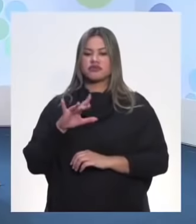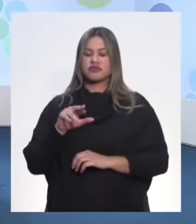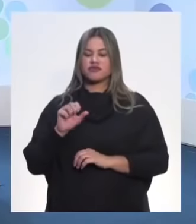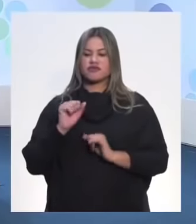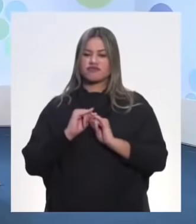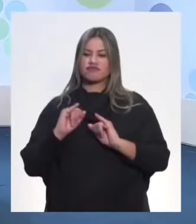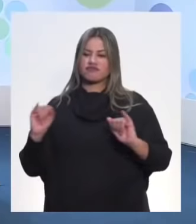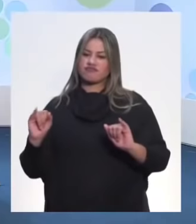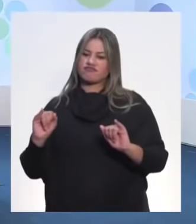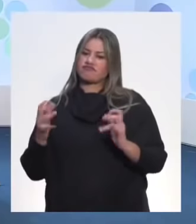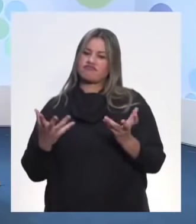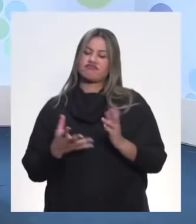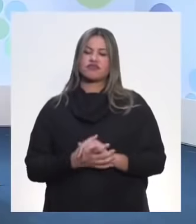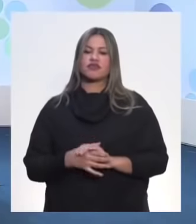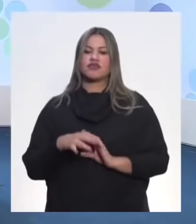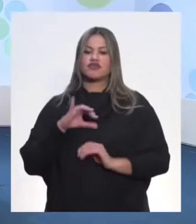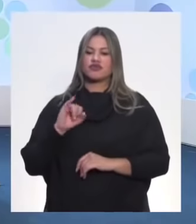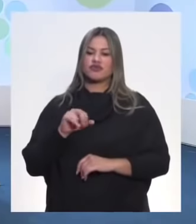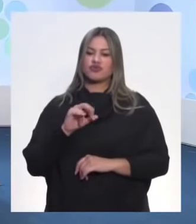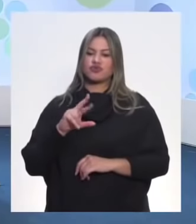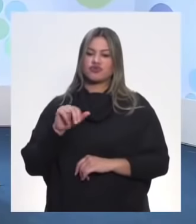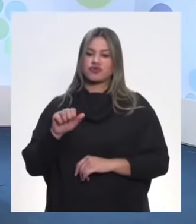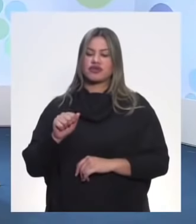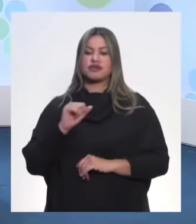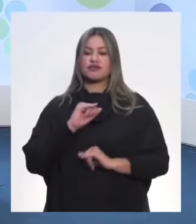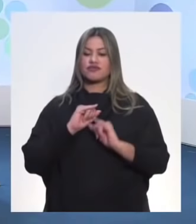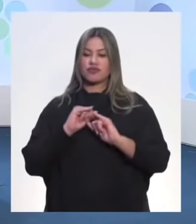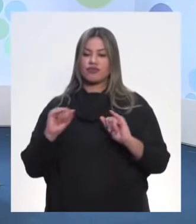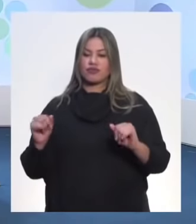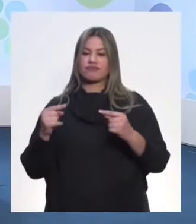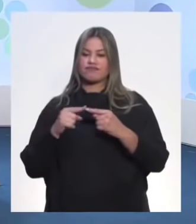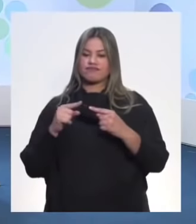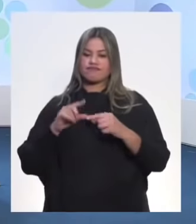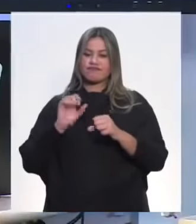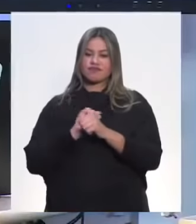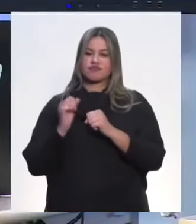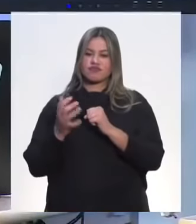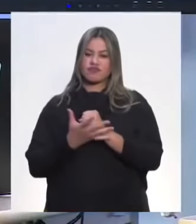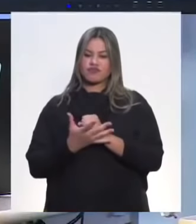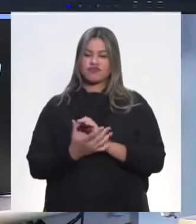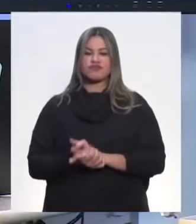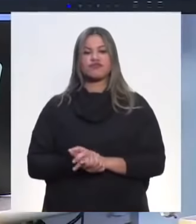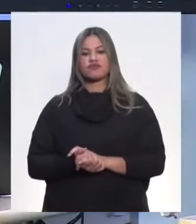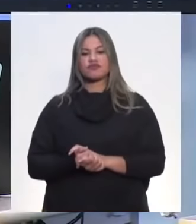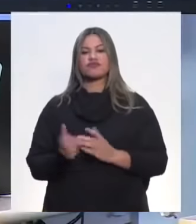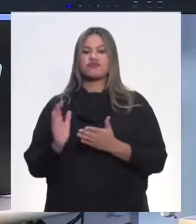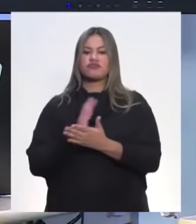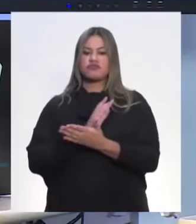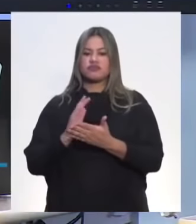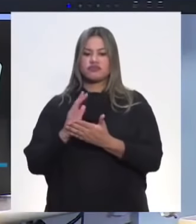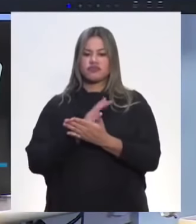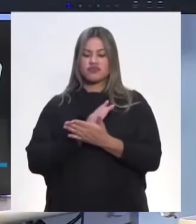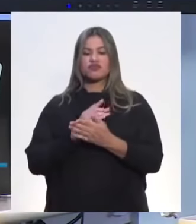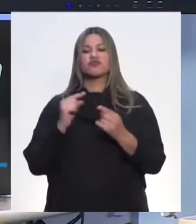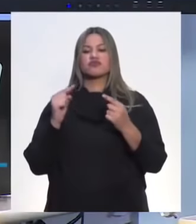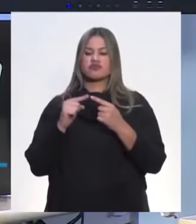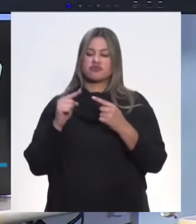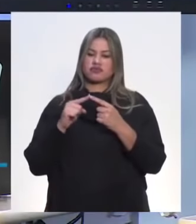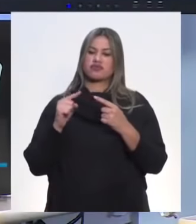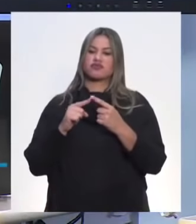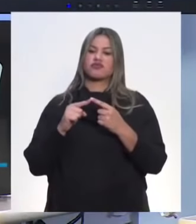colocou informar o leitor sobre o Covid. Ok. Alguns também colocaram notícia, certo, Déia?